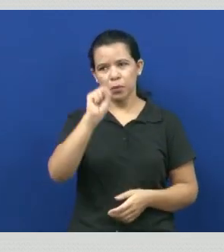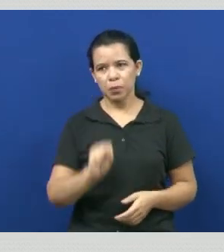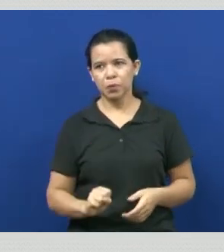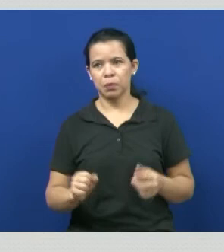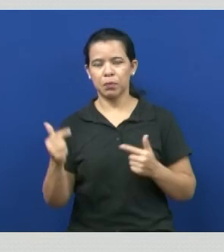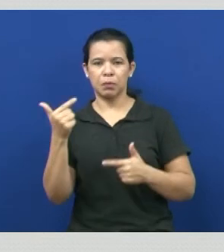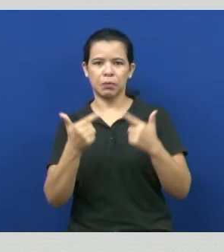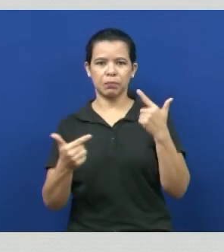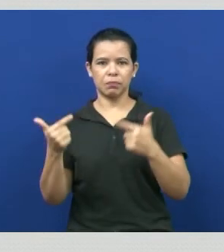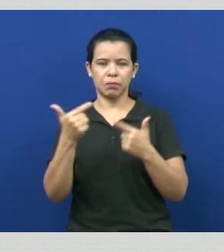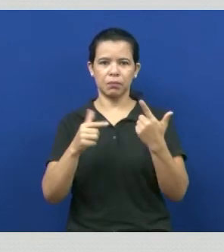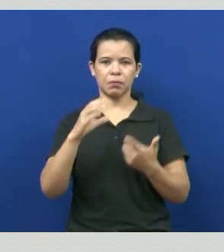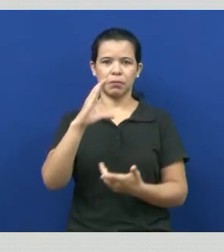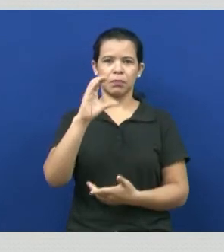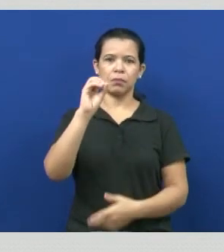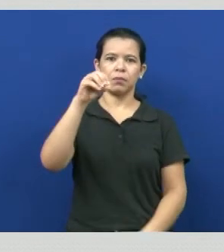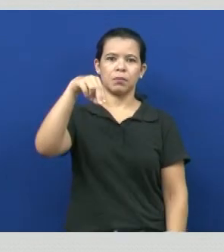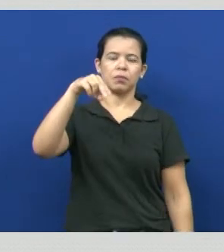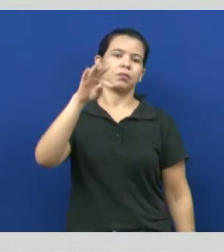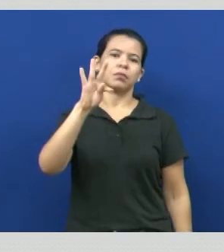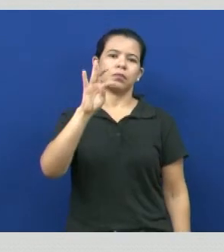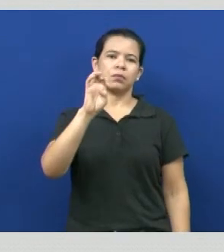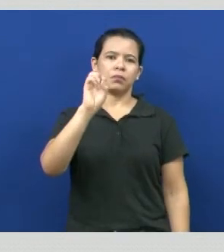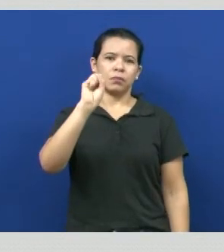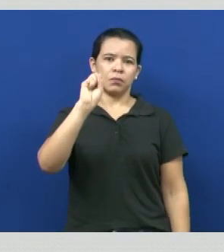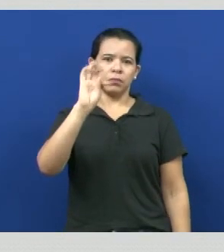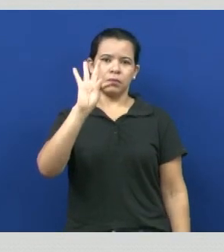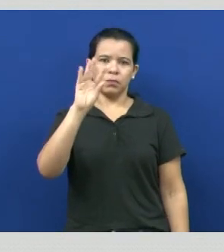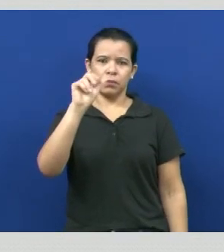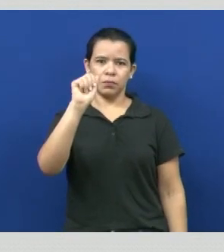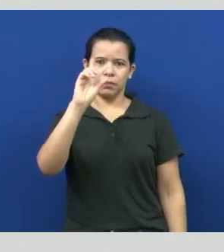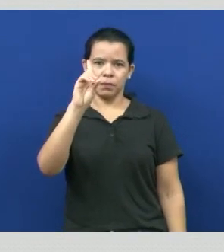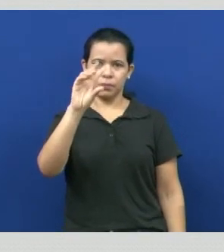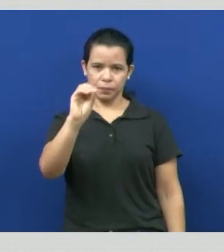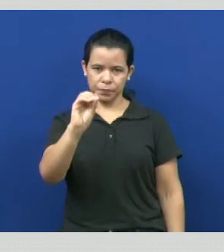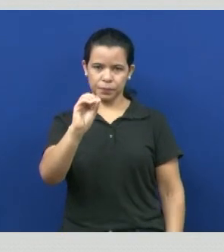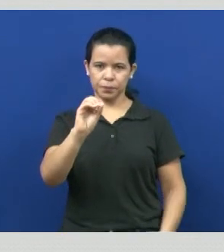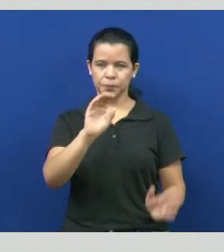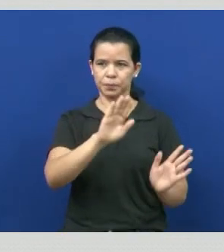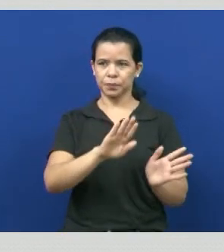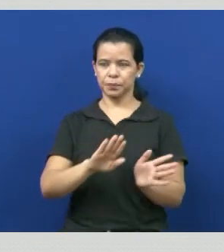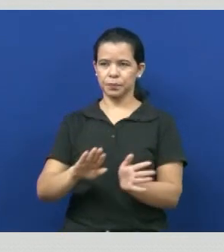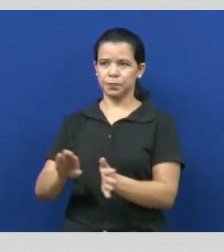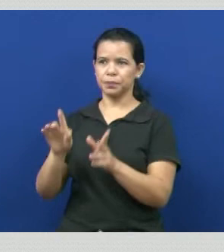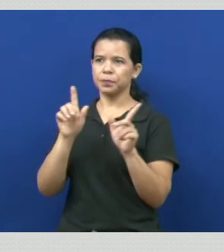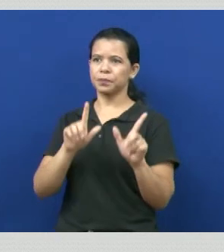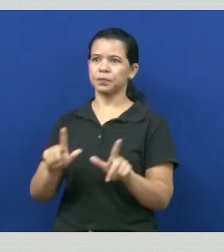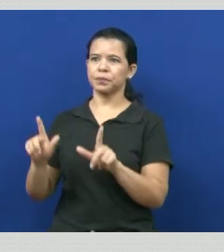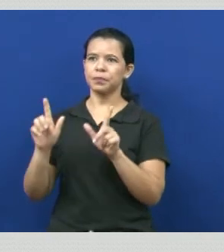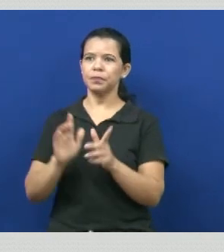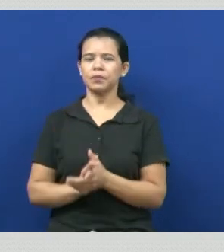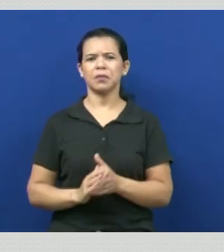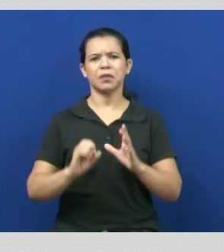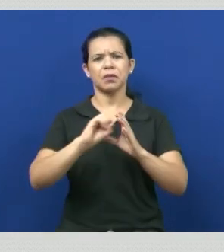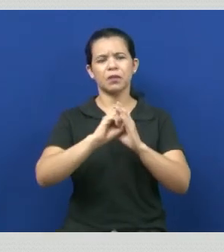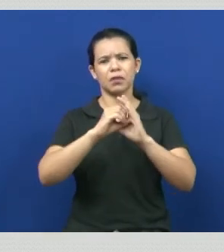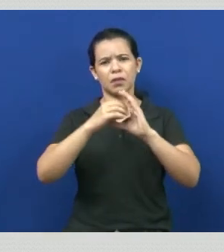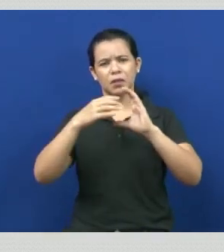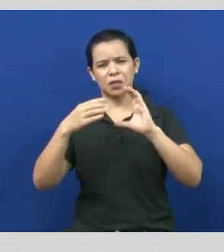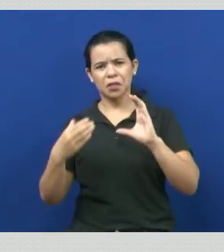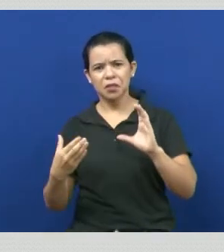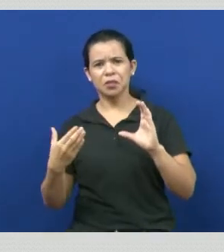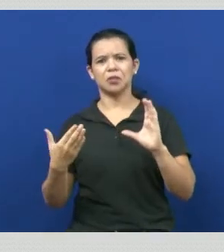Contestado. Ok, continuando nos nossos slides, as características. O que caracterizava